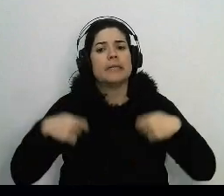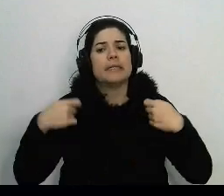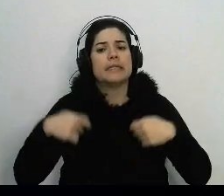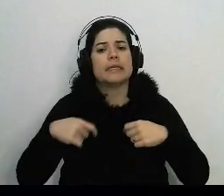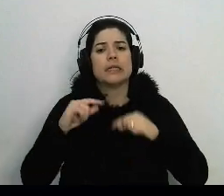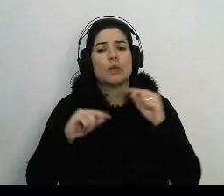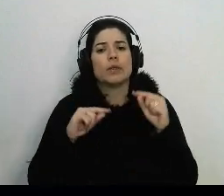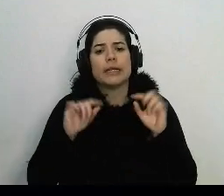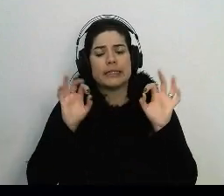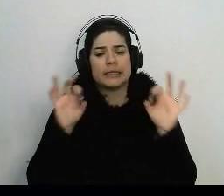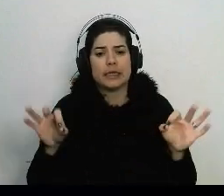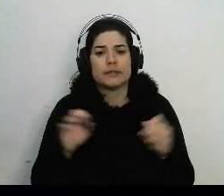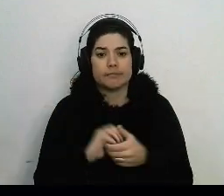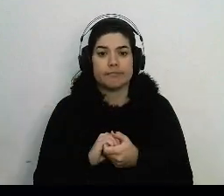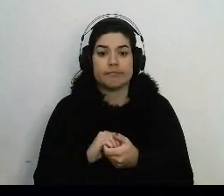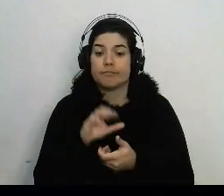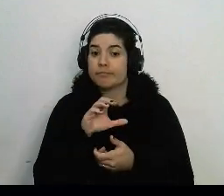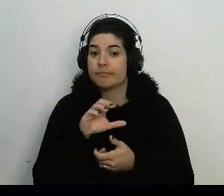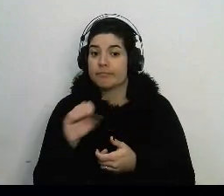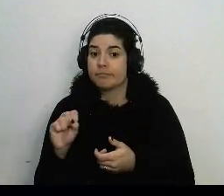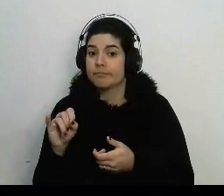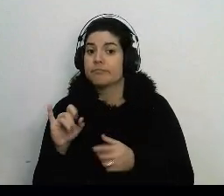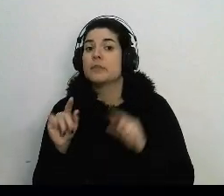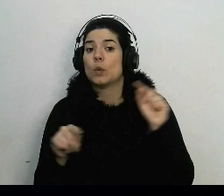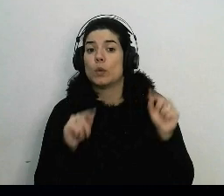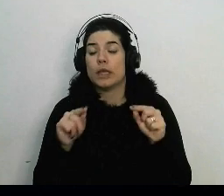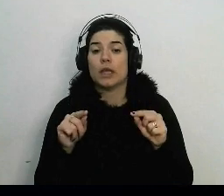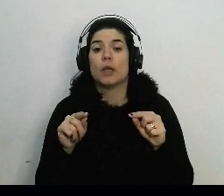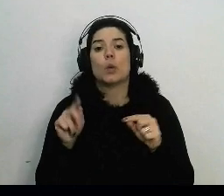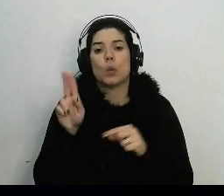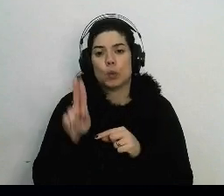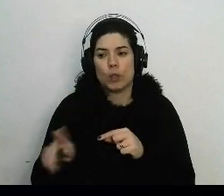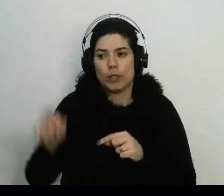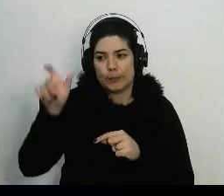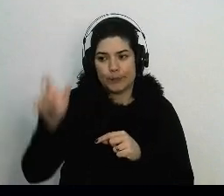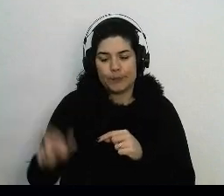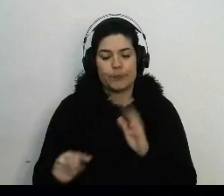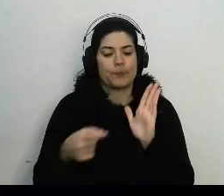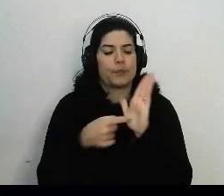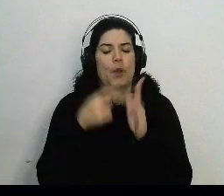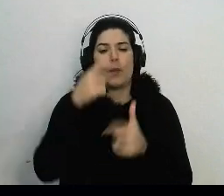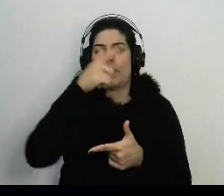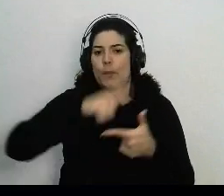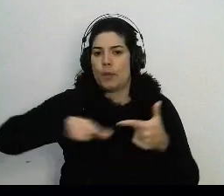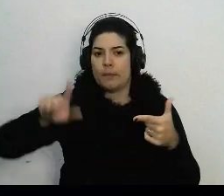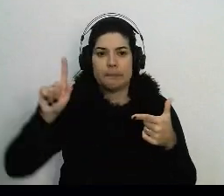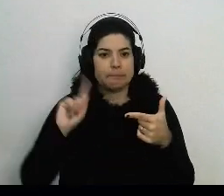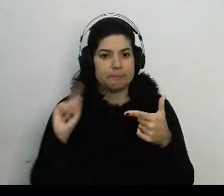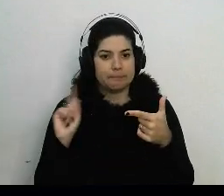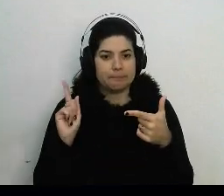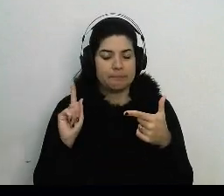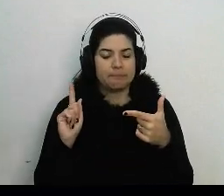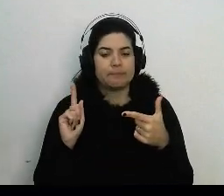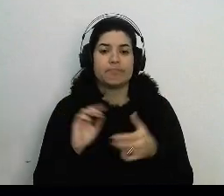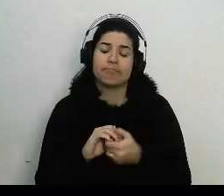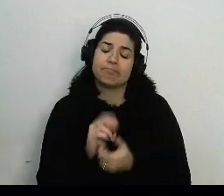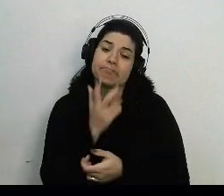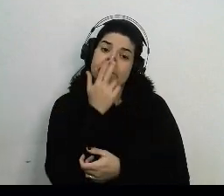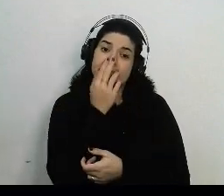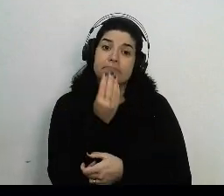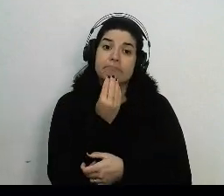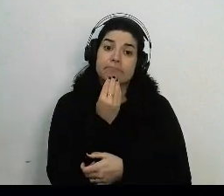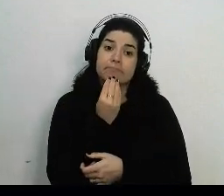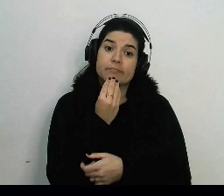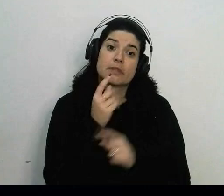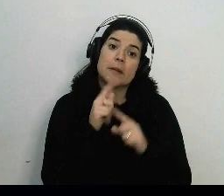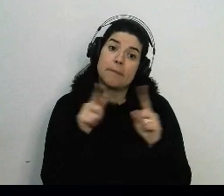novo, parece meio óbvio, mas que os usuários do software não tenham problemas ao utilizá-lo. É meio óbvio? É. Mas, de novo, vem a